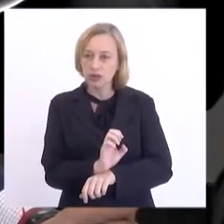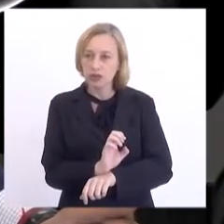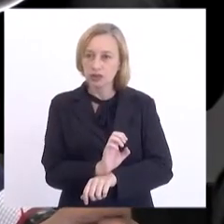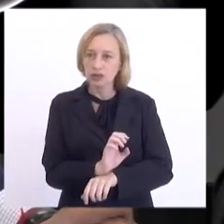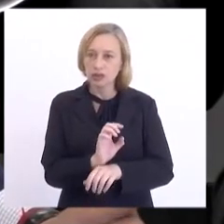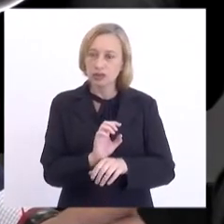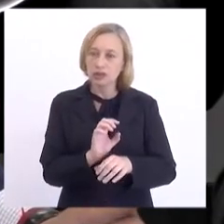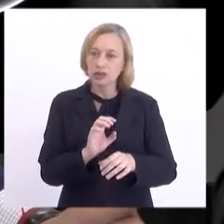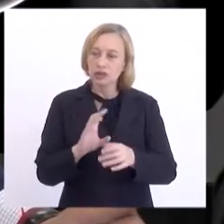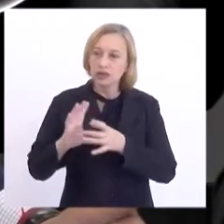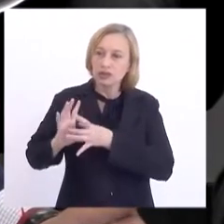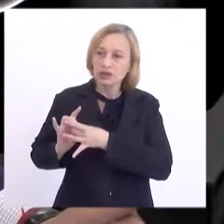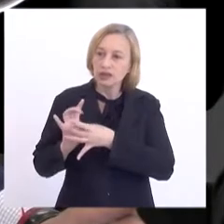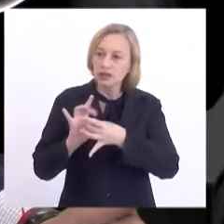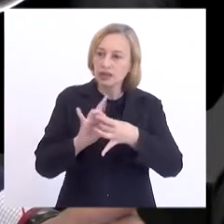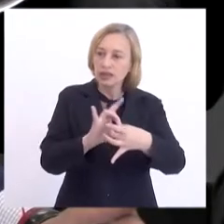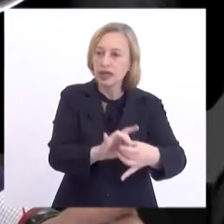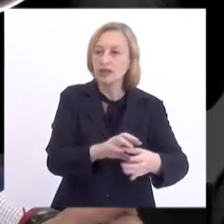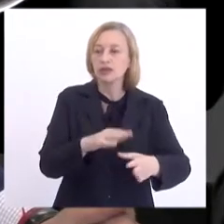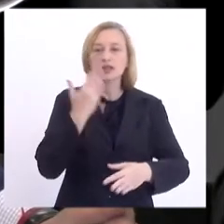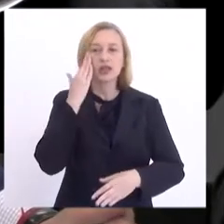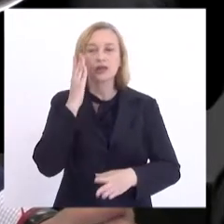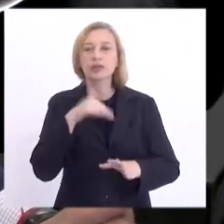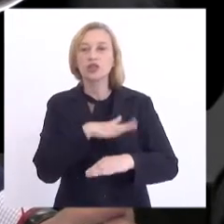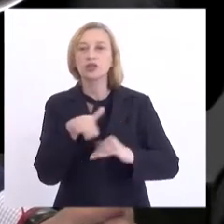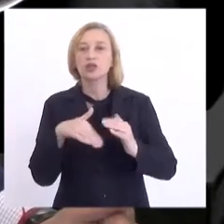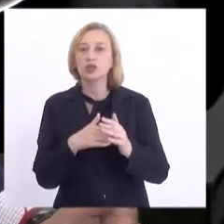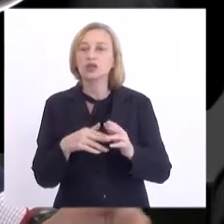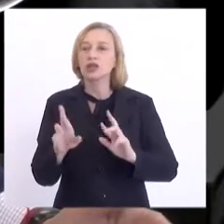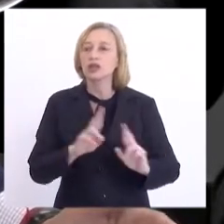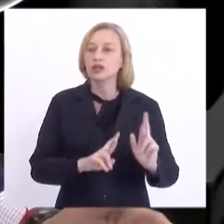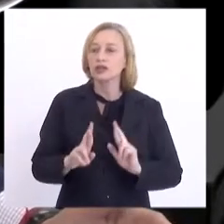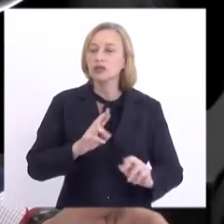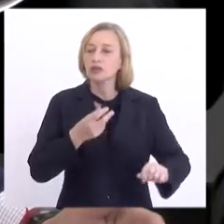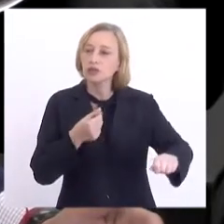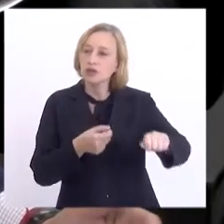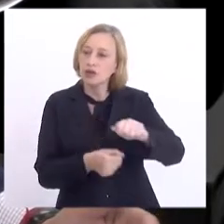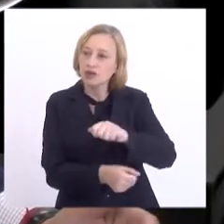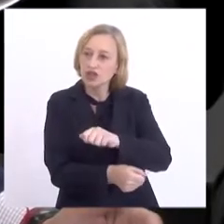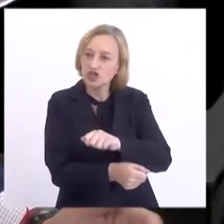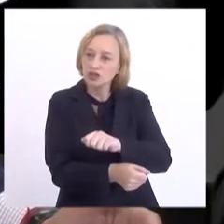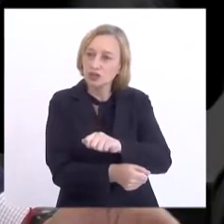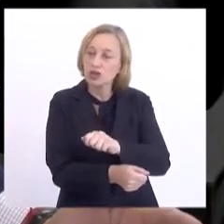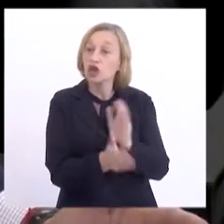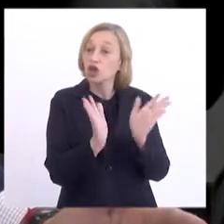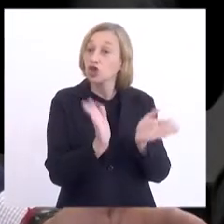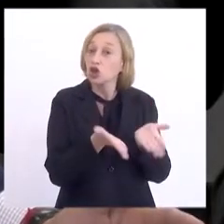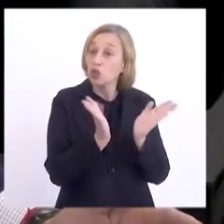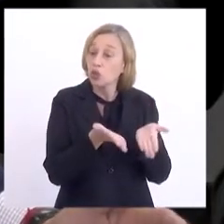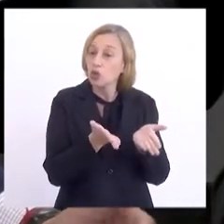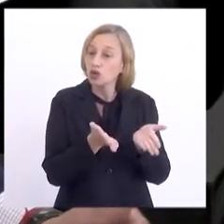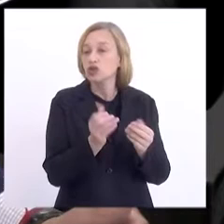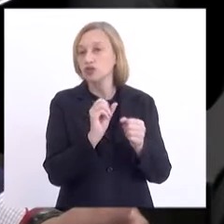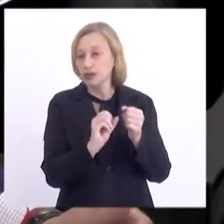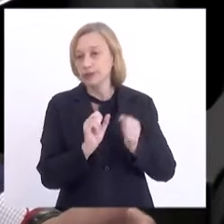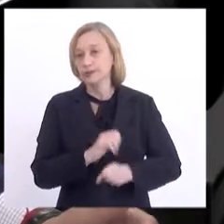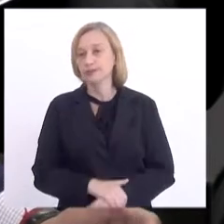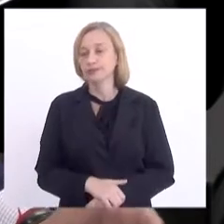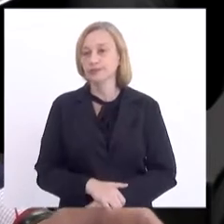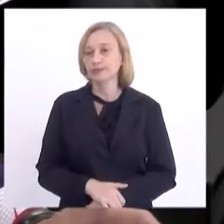e alinhar um entendimento de todos em relação aos investimentos e estão sendo feitos